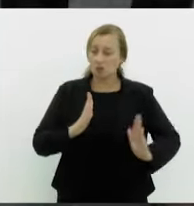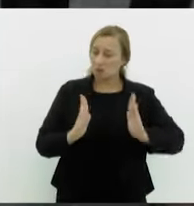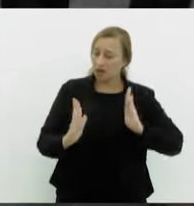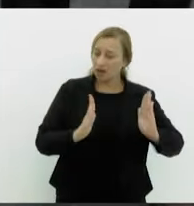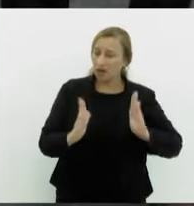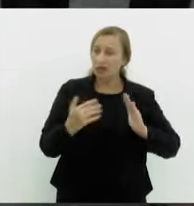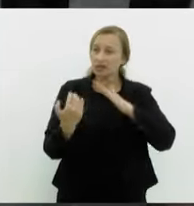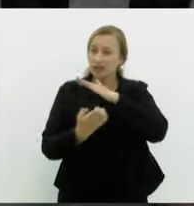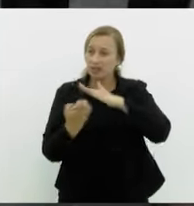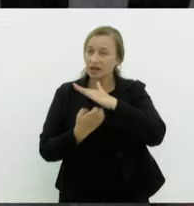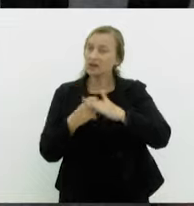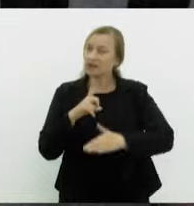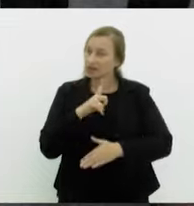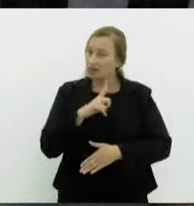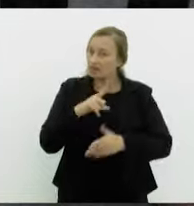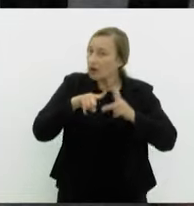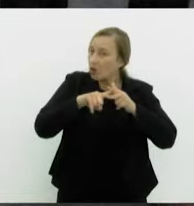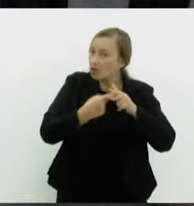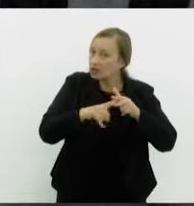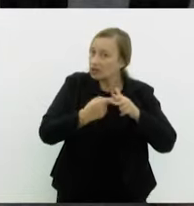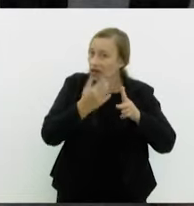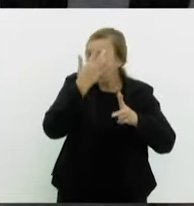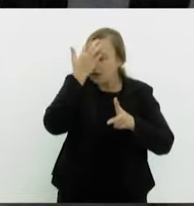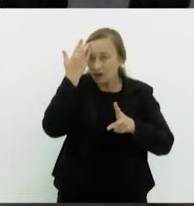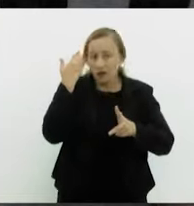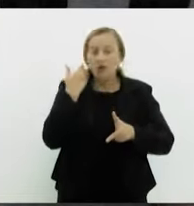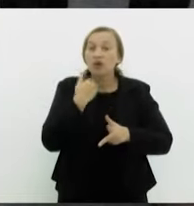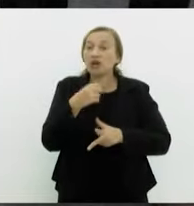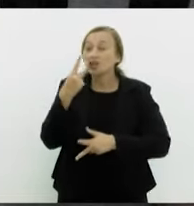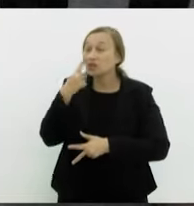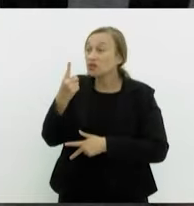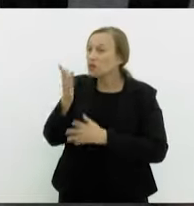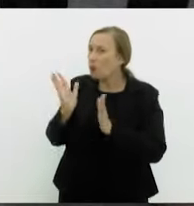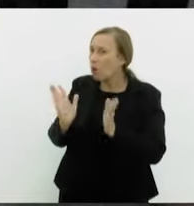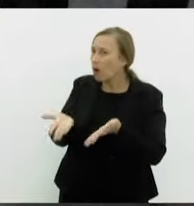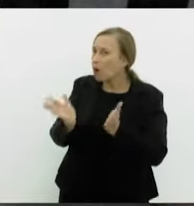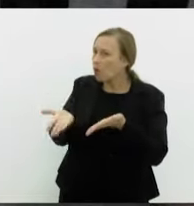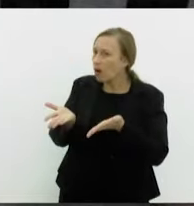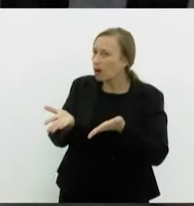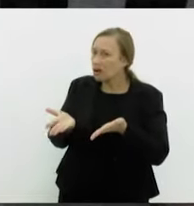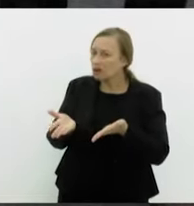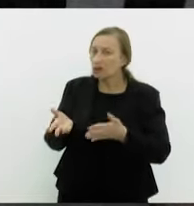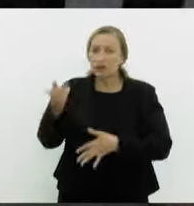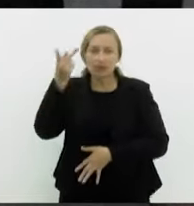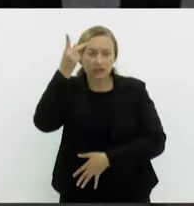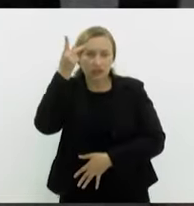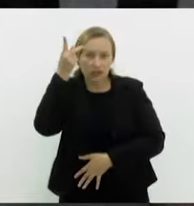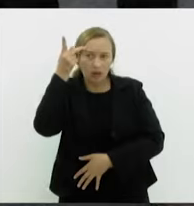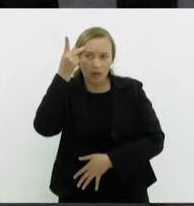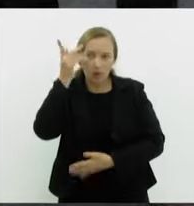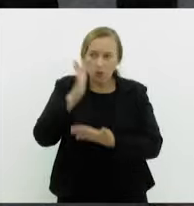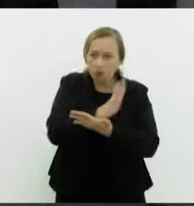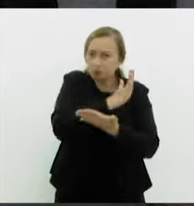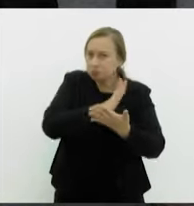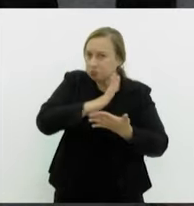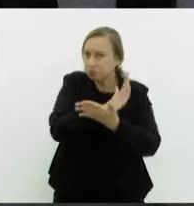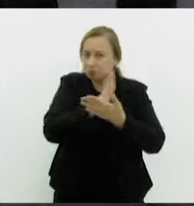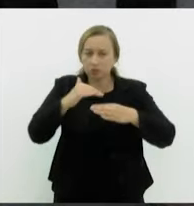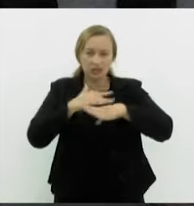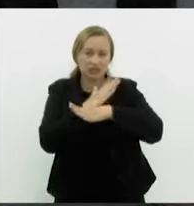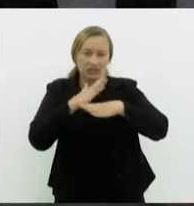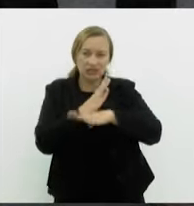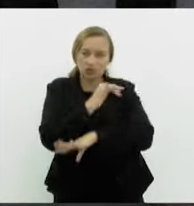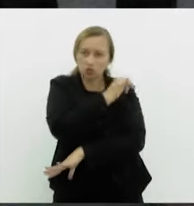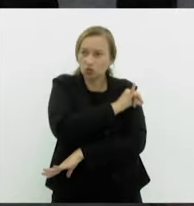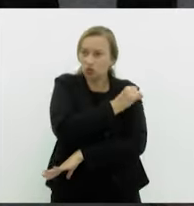empresas têm para consertar. O que a gente viu recentemente em São Paulo, em algumas cidades aqui do Rio de